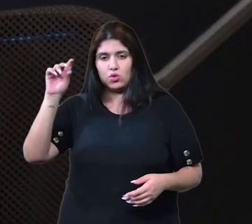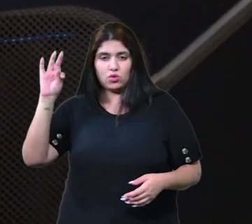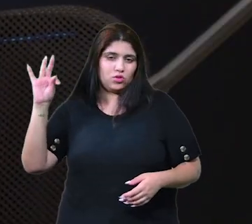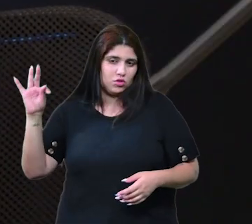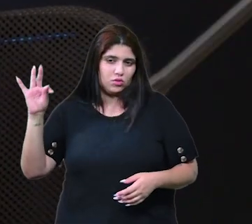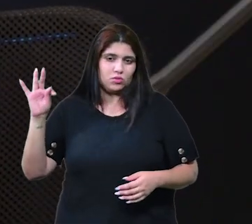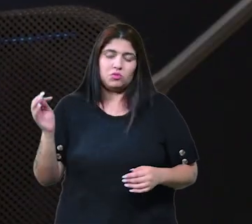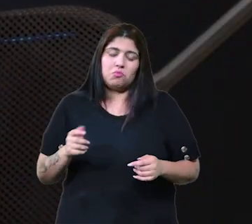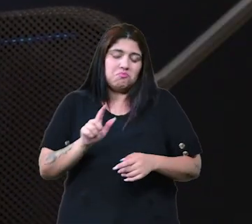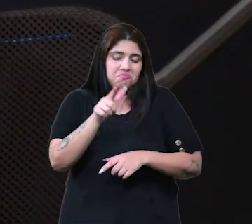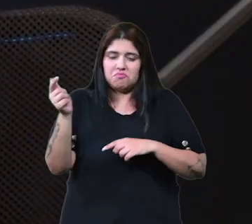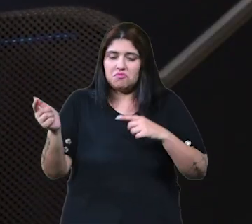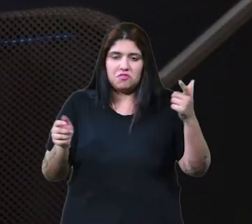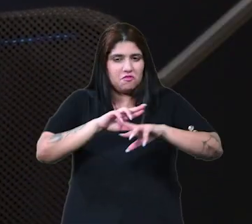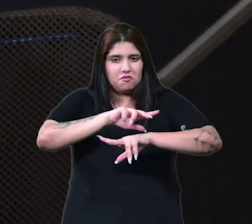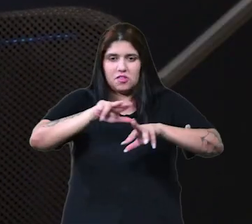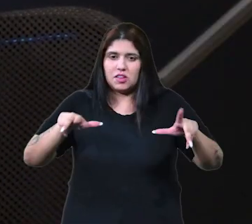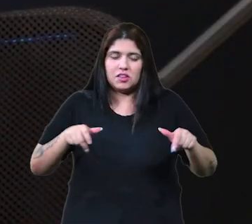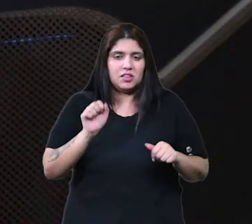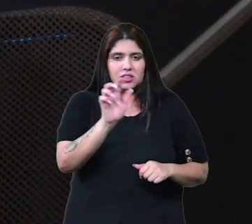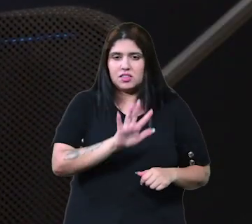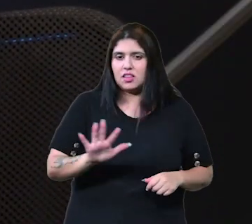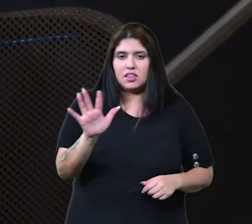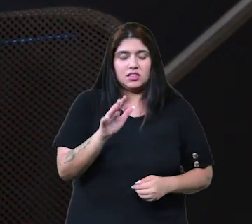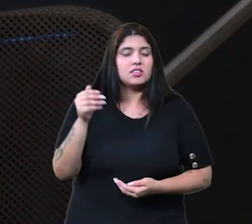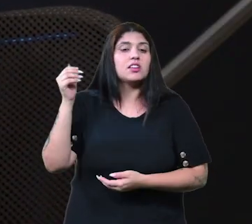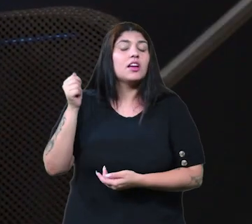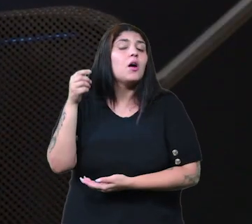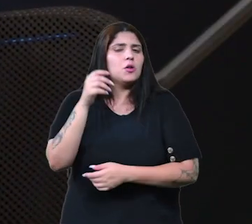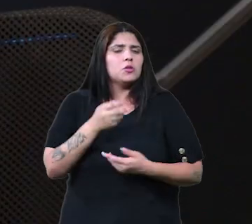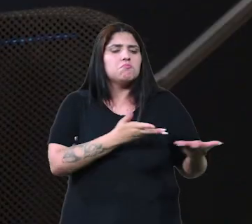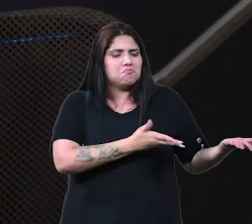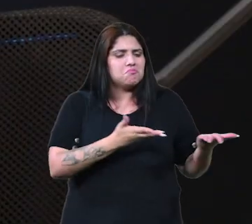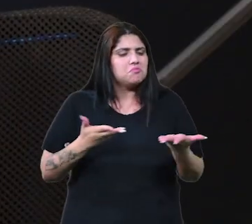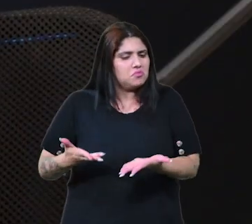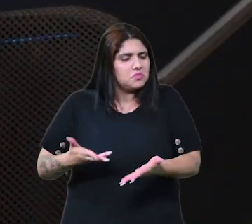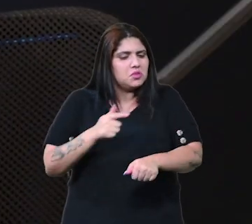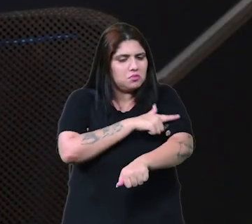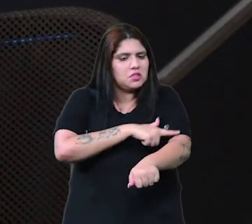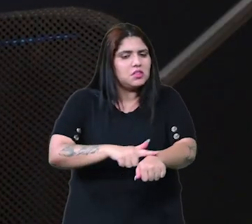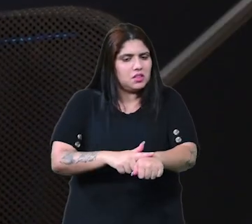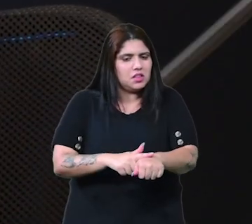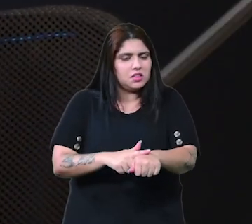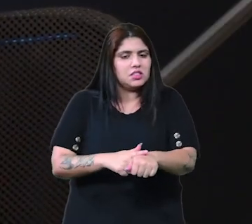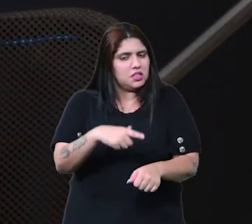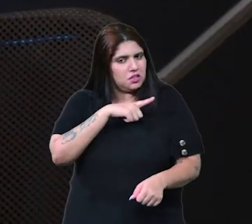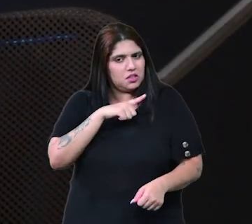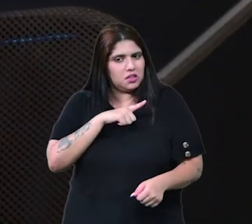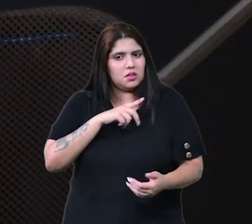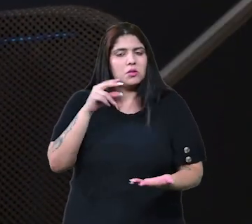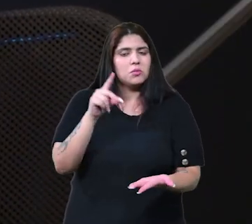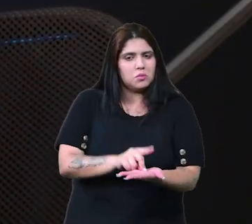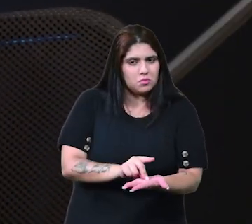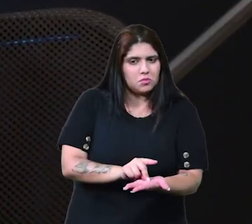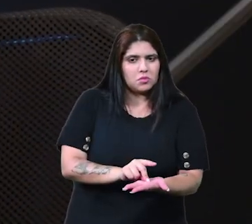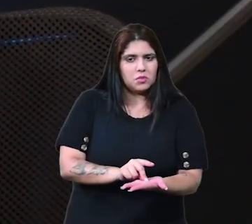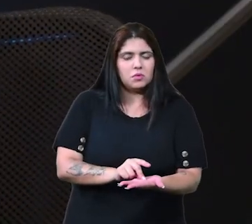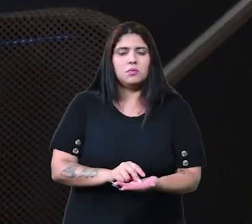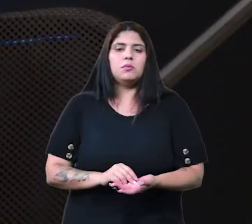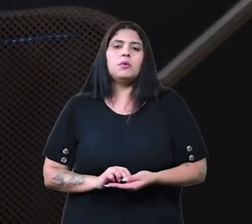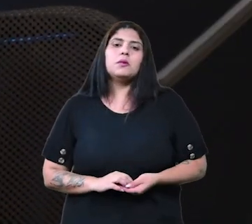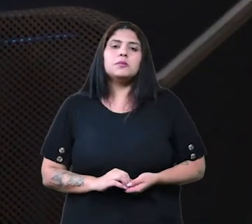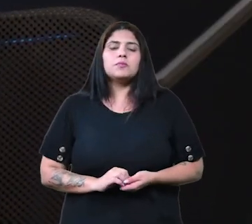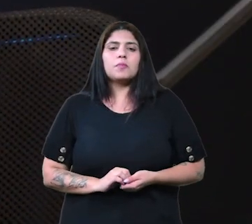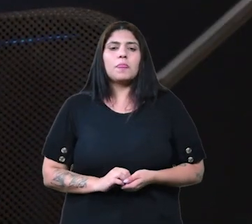hospitalidade se aplica, né? Porque eles vão ter toda essa base em relação ao bem receber, ao acolhimento, que se aplica a